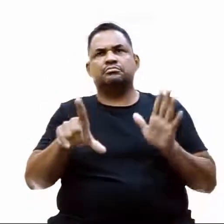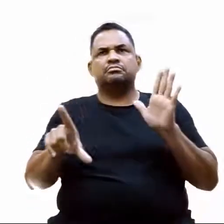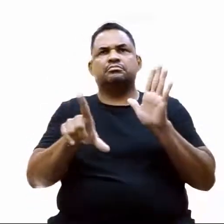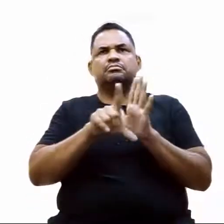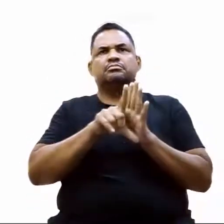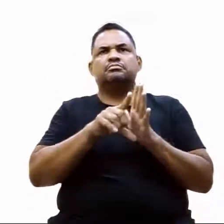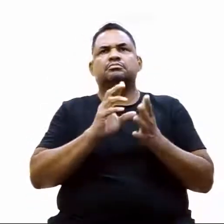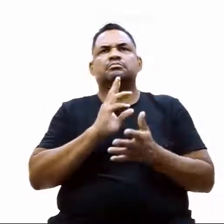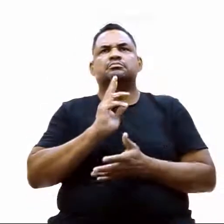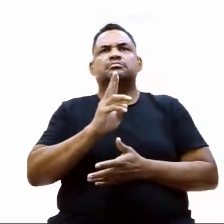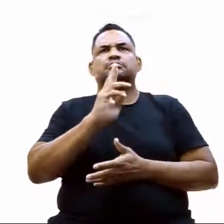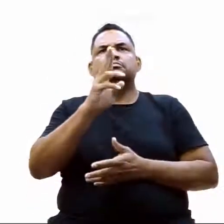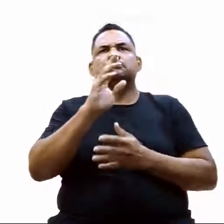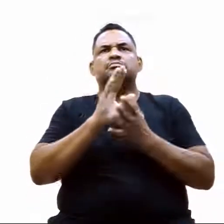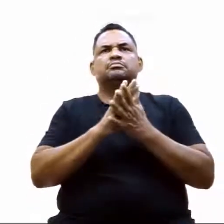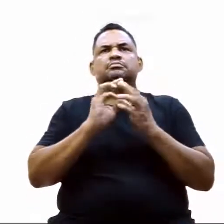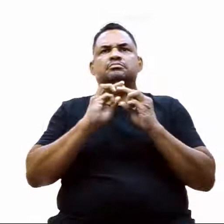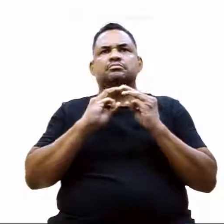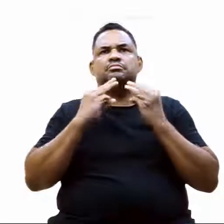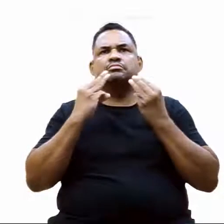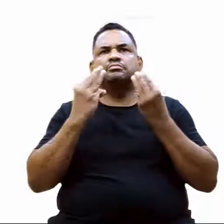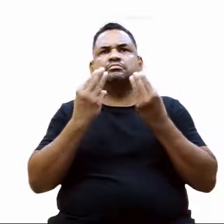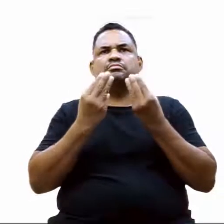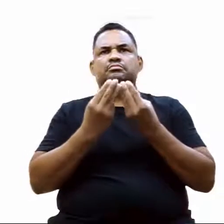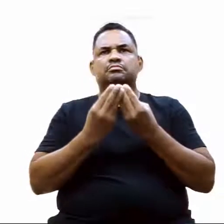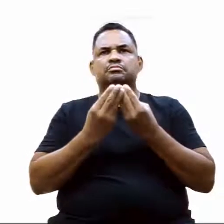lei da conservação da massa,